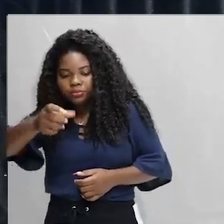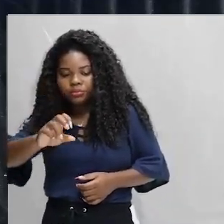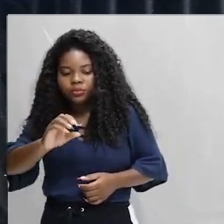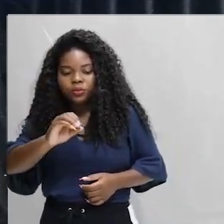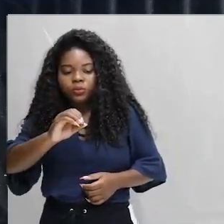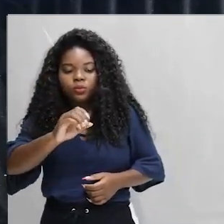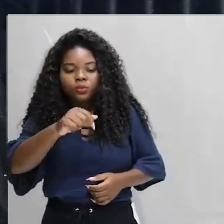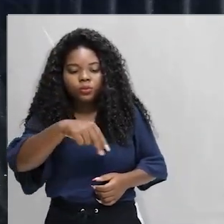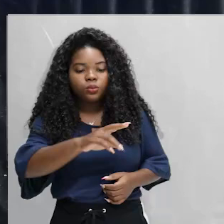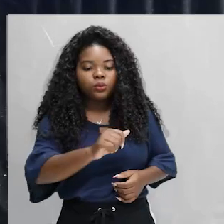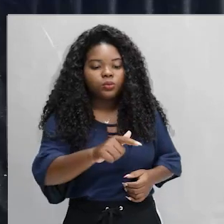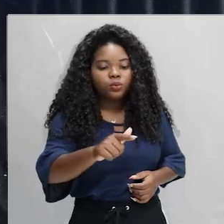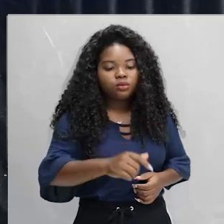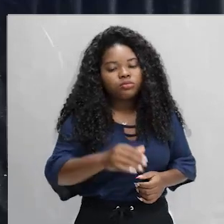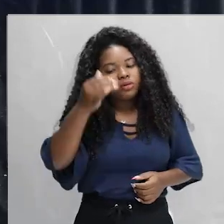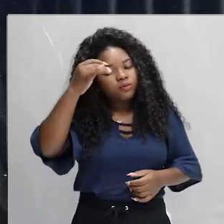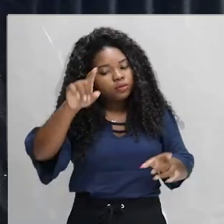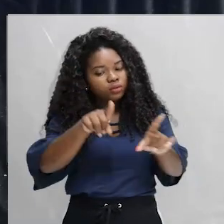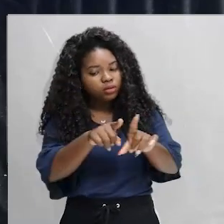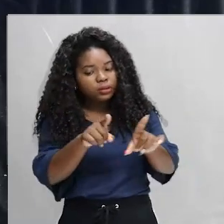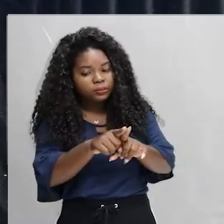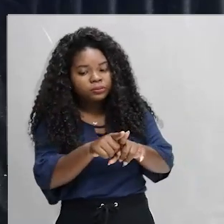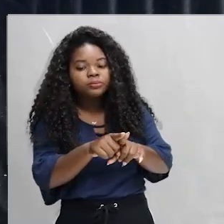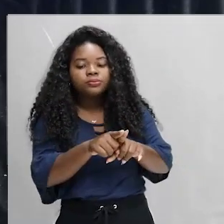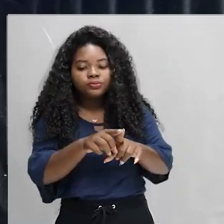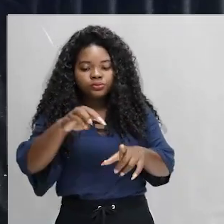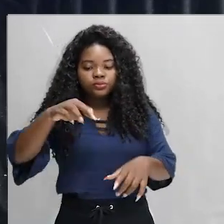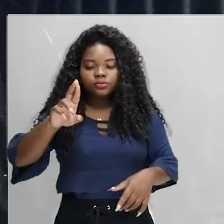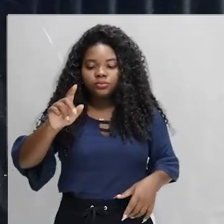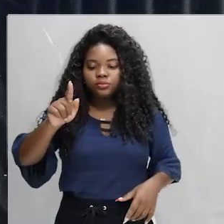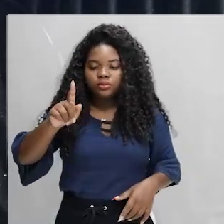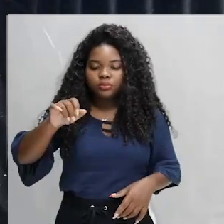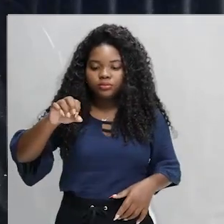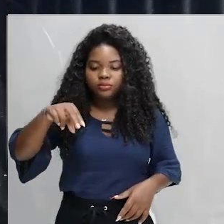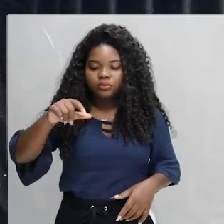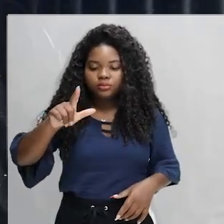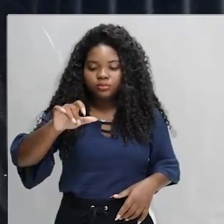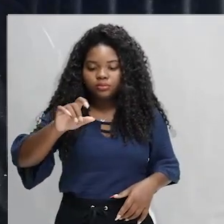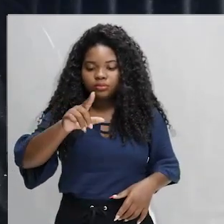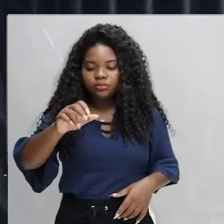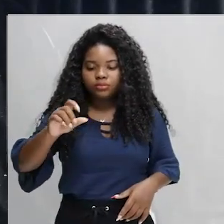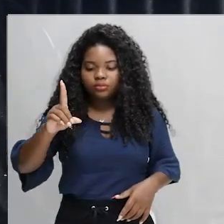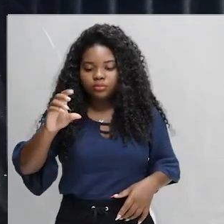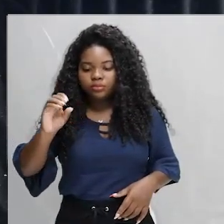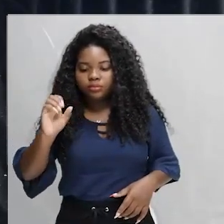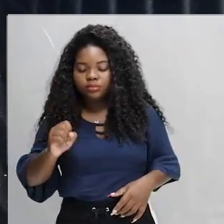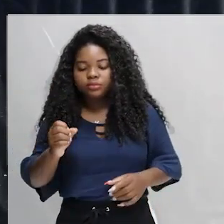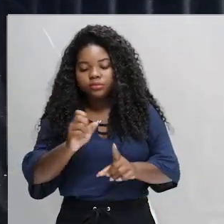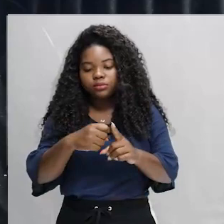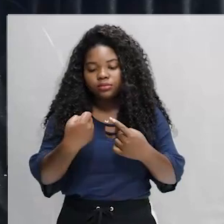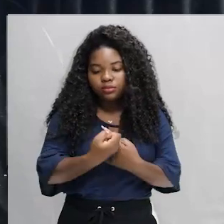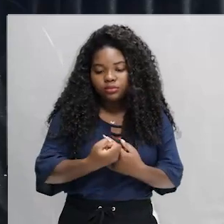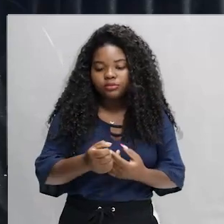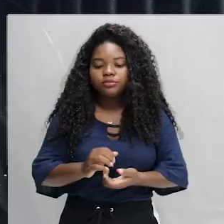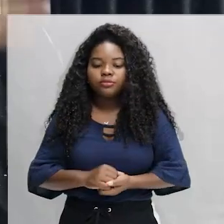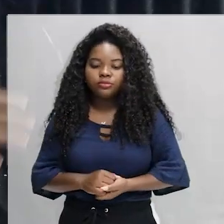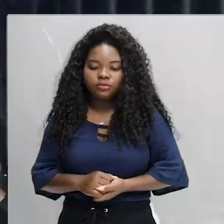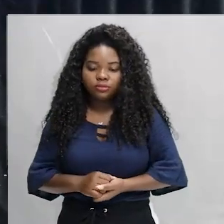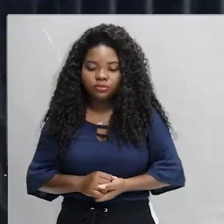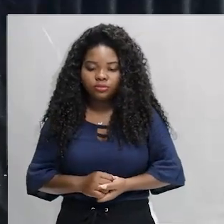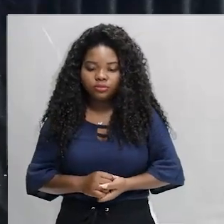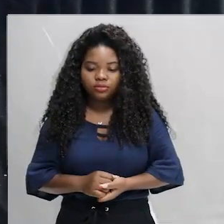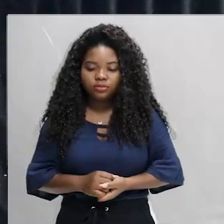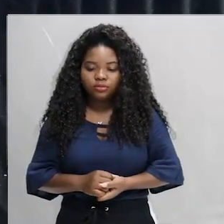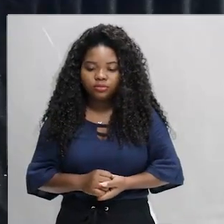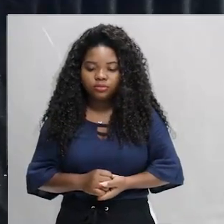pessoa. Devemos tentar evitar estereótipos já marginalizados pela sociedade na qual vivemos, na